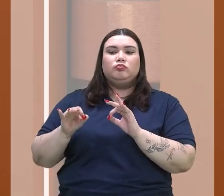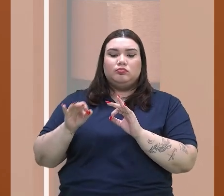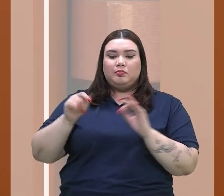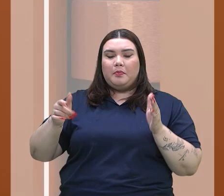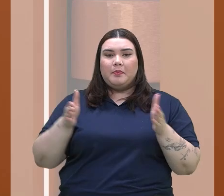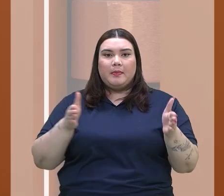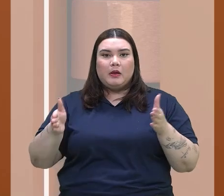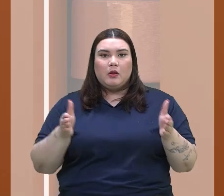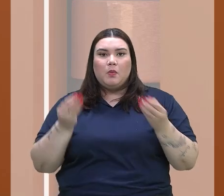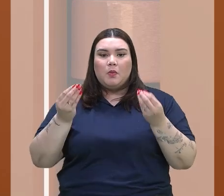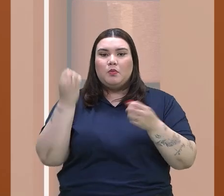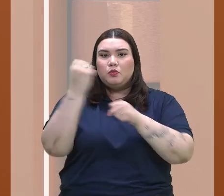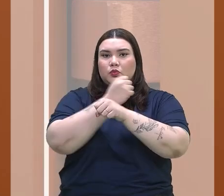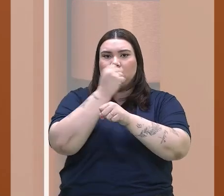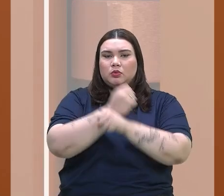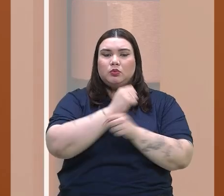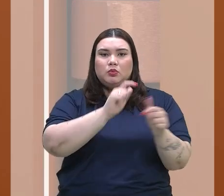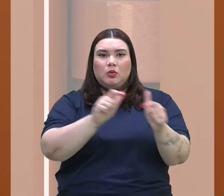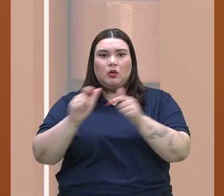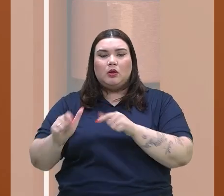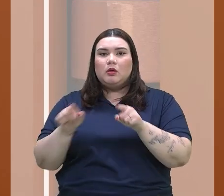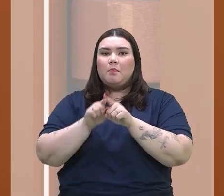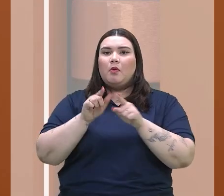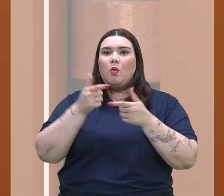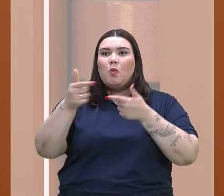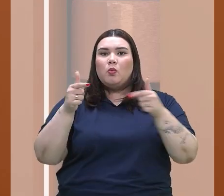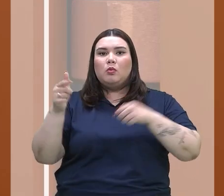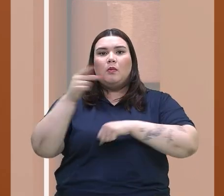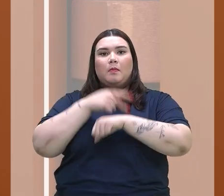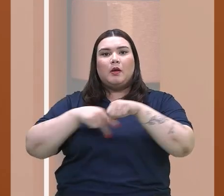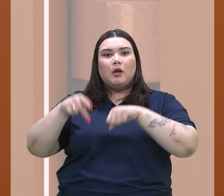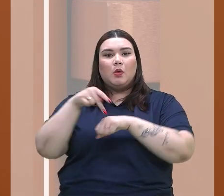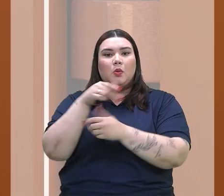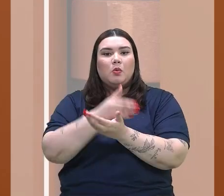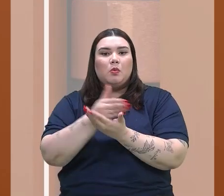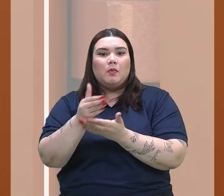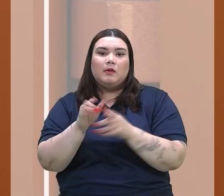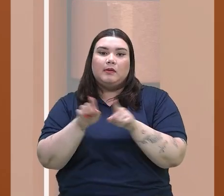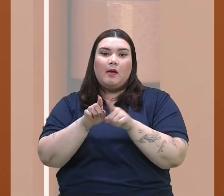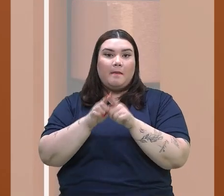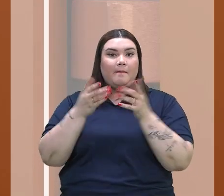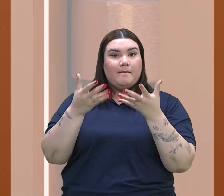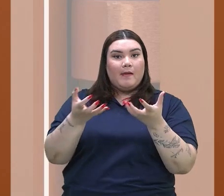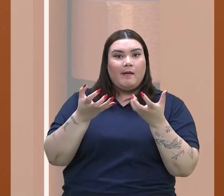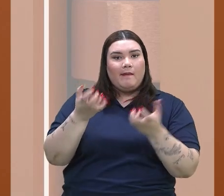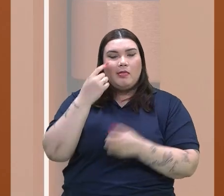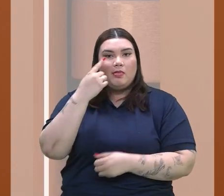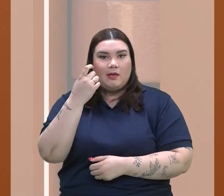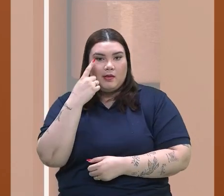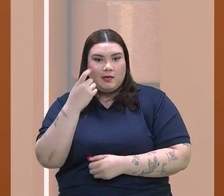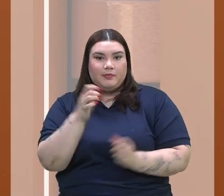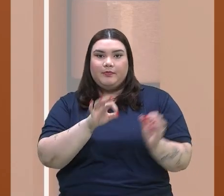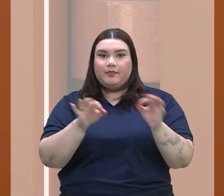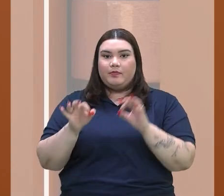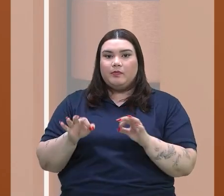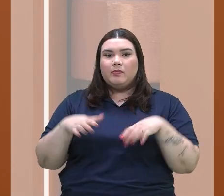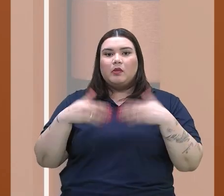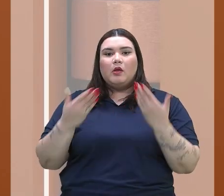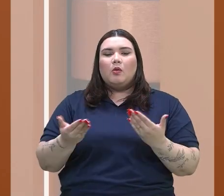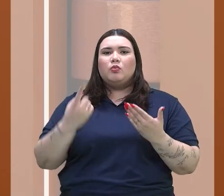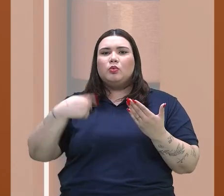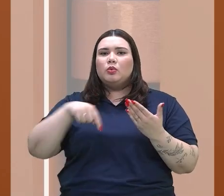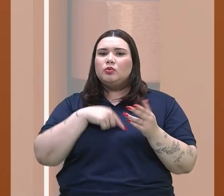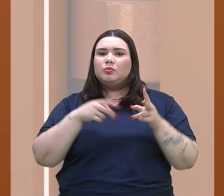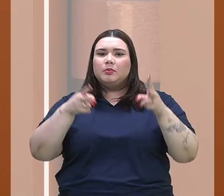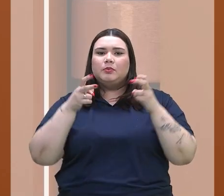de infraestrutura, e vários outros países começam também a despertar esse interesse. Tá? Então, o que a gente